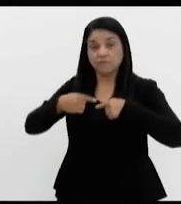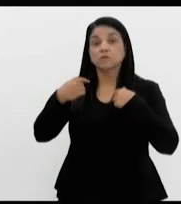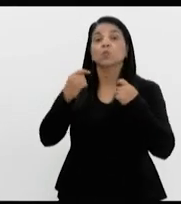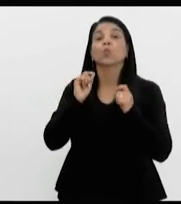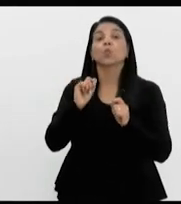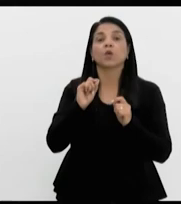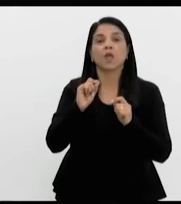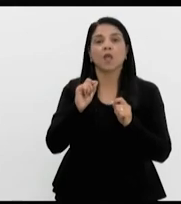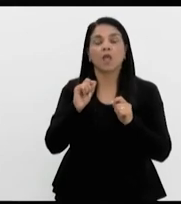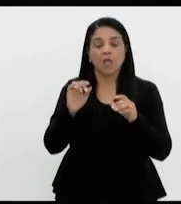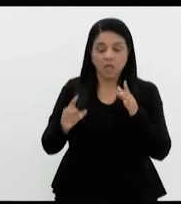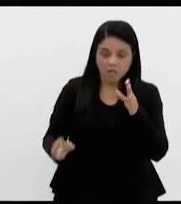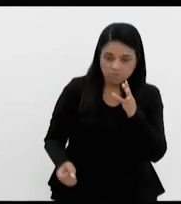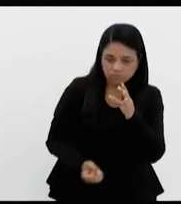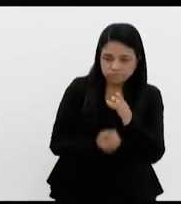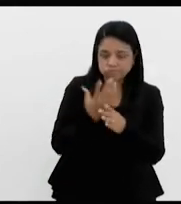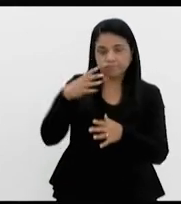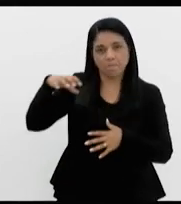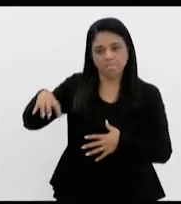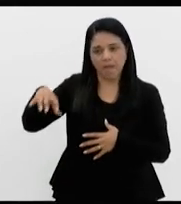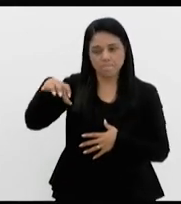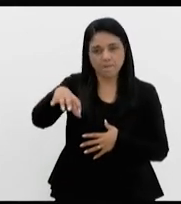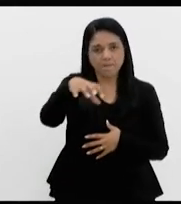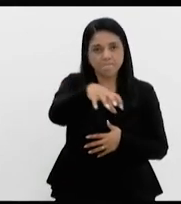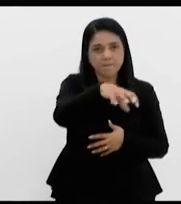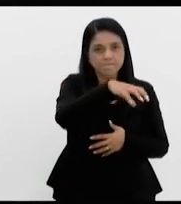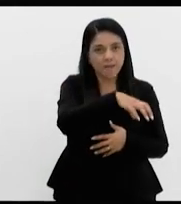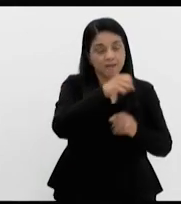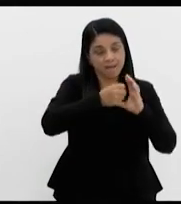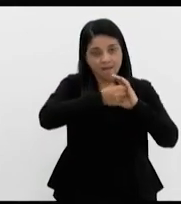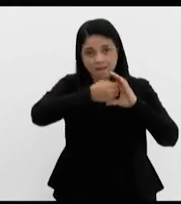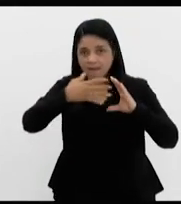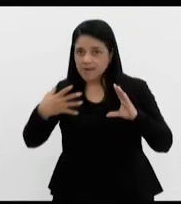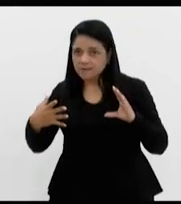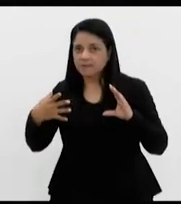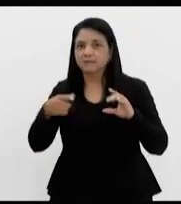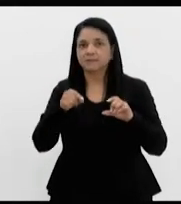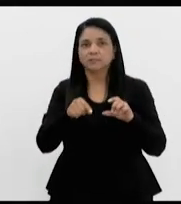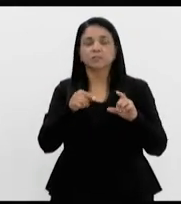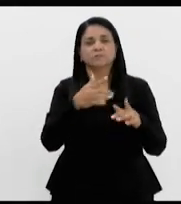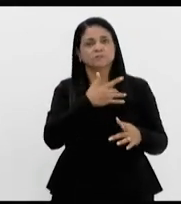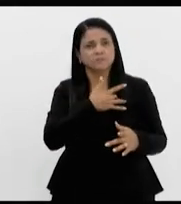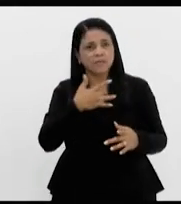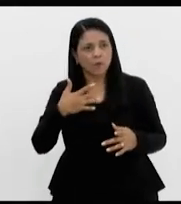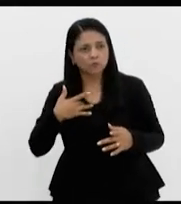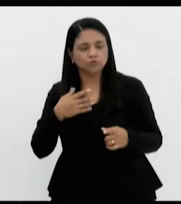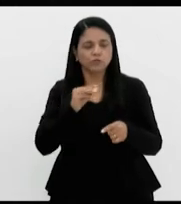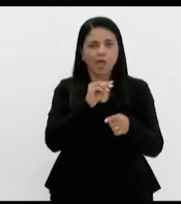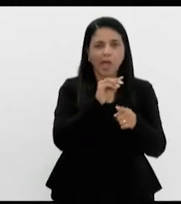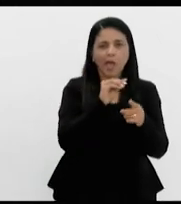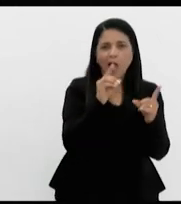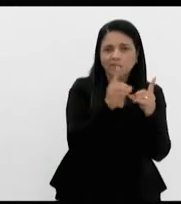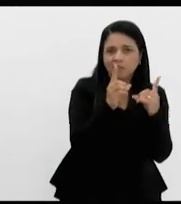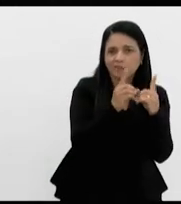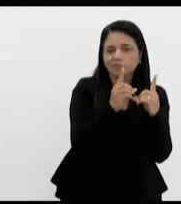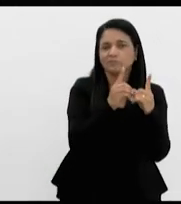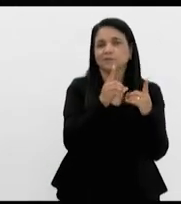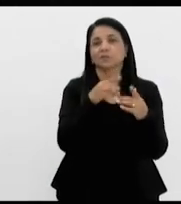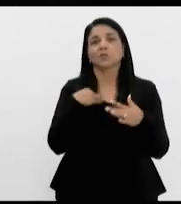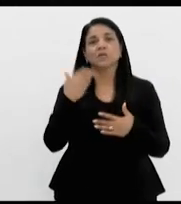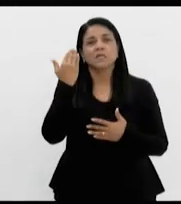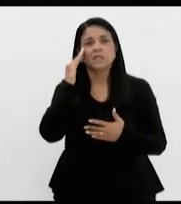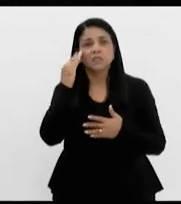criar equipamentos híbridos com característica mais de equipamentos de saúde e o entendimento